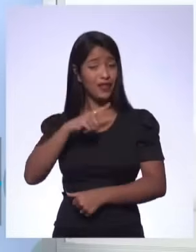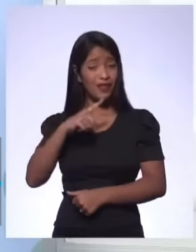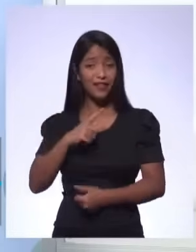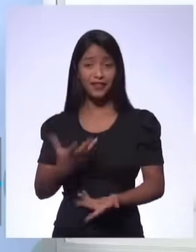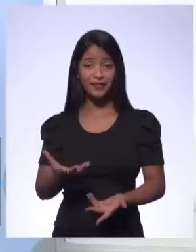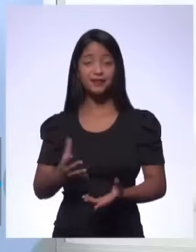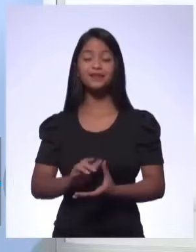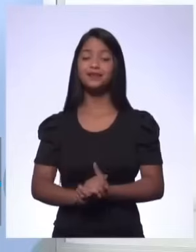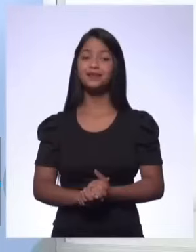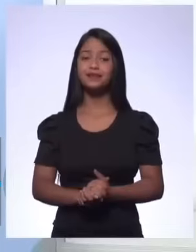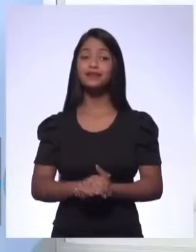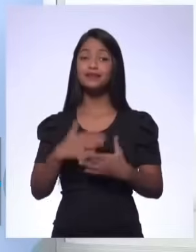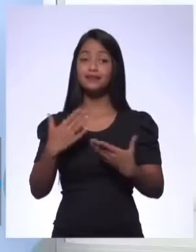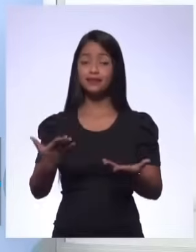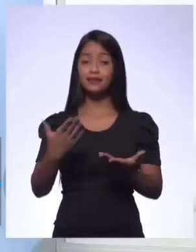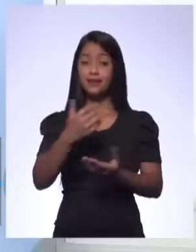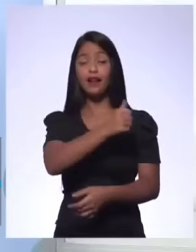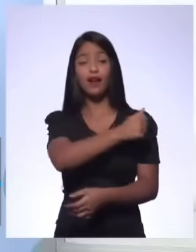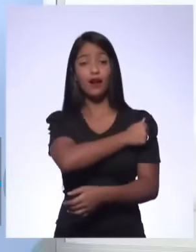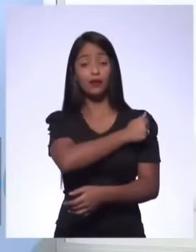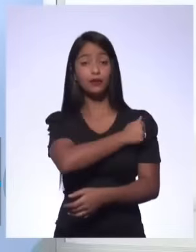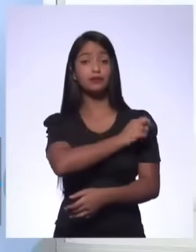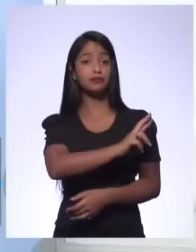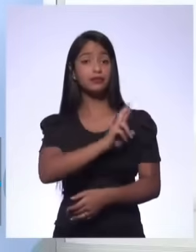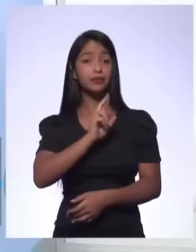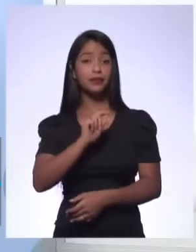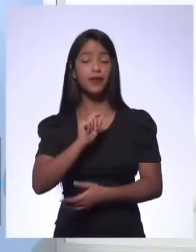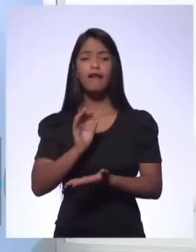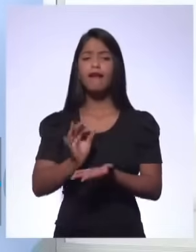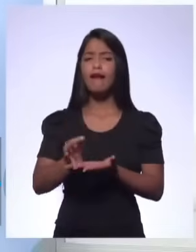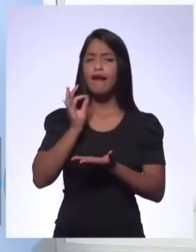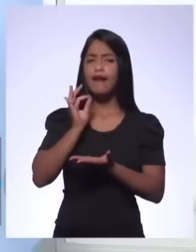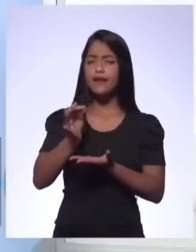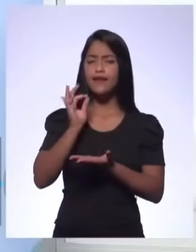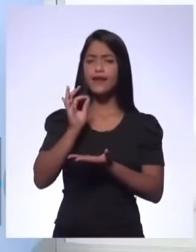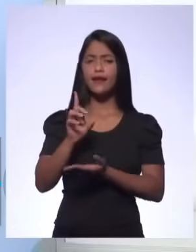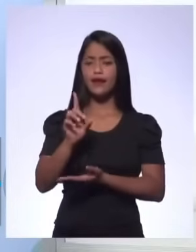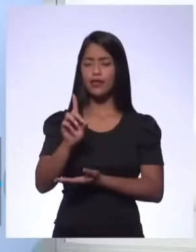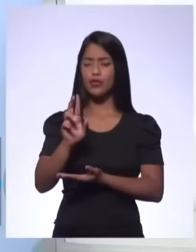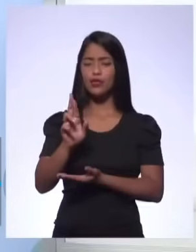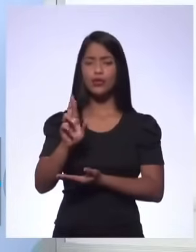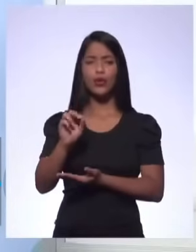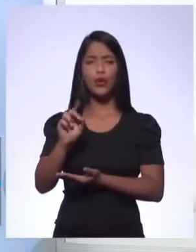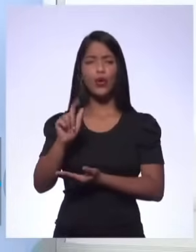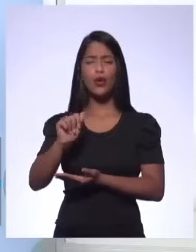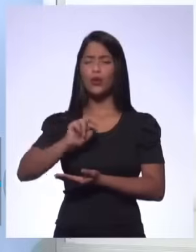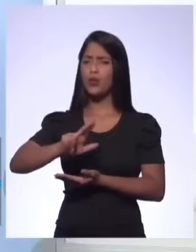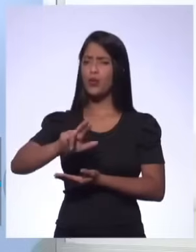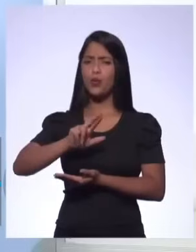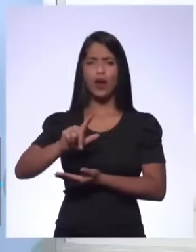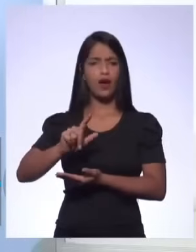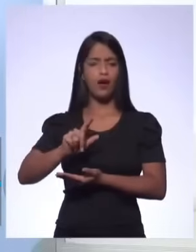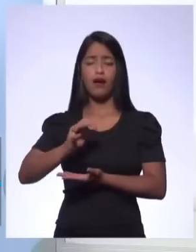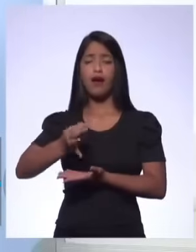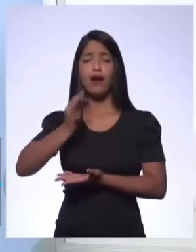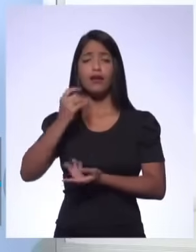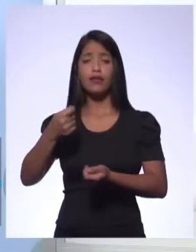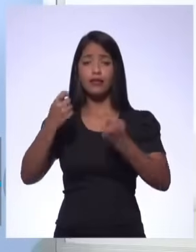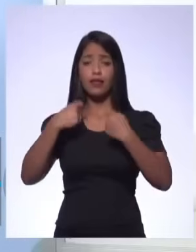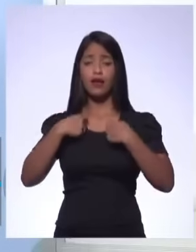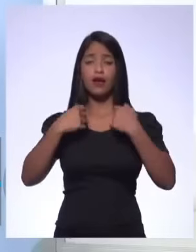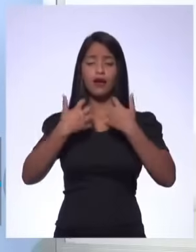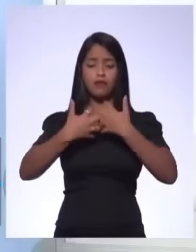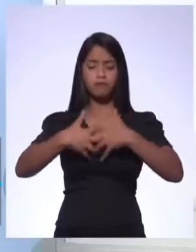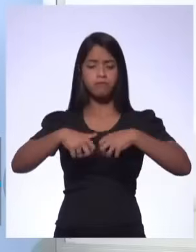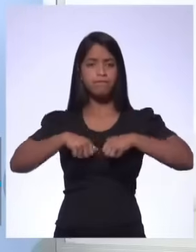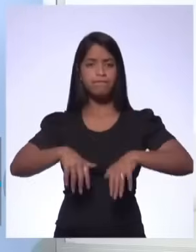foi um colega, desculpa, que o café ele não é droga, ele é usado para emagrecer, né, e para acelerar o metabolismo. Sim, o café